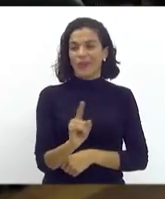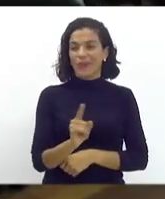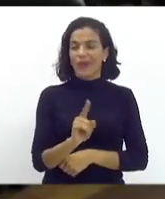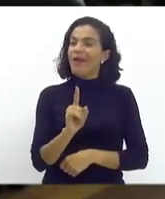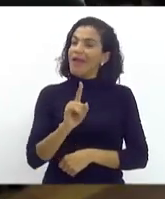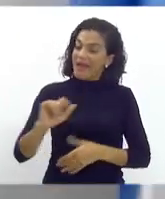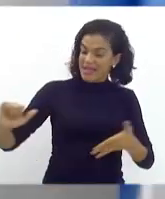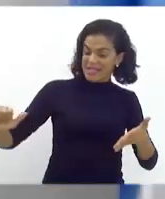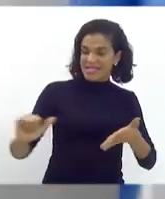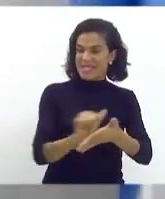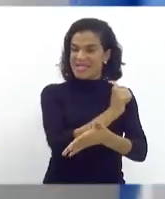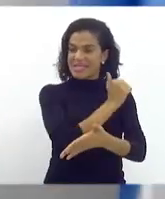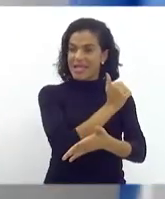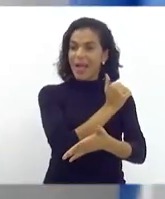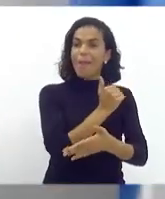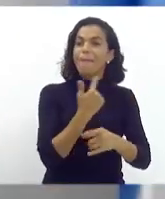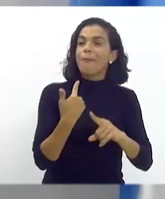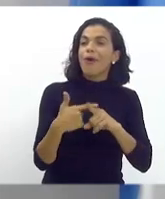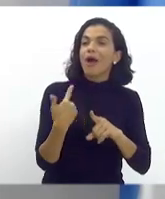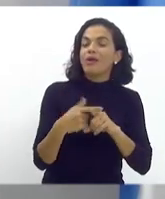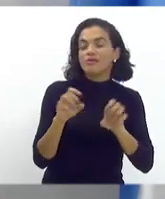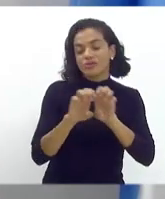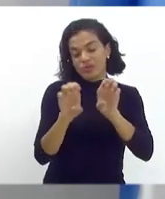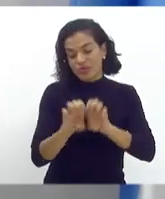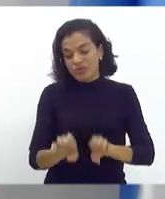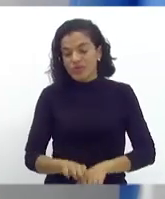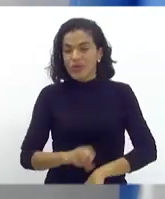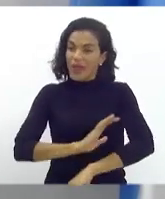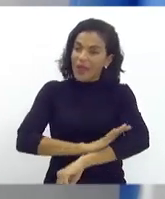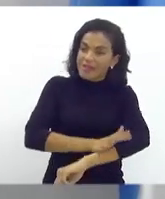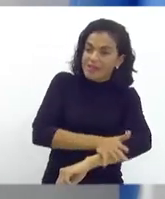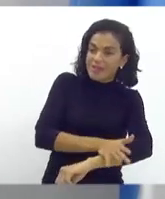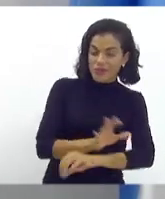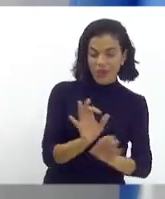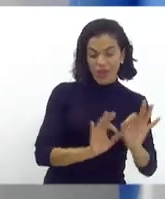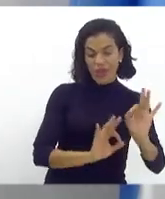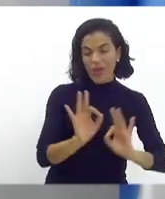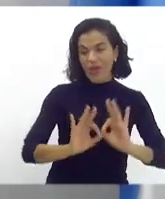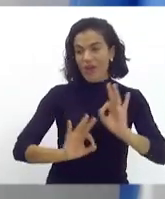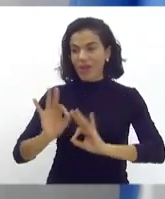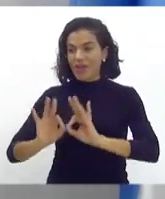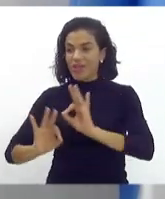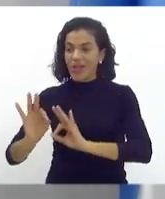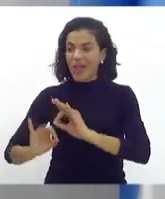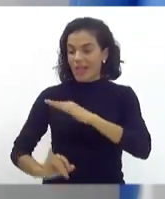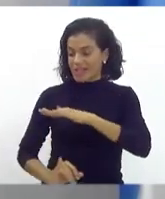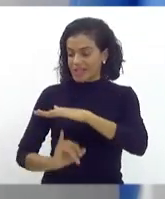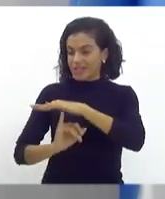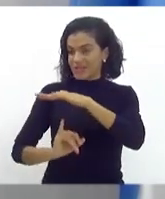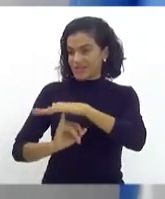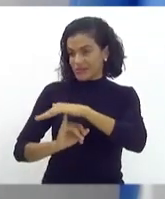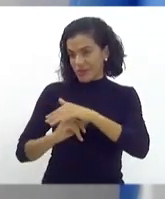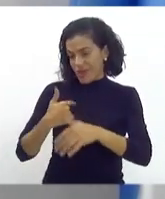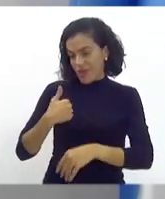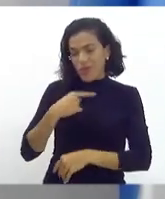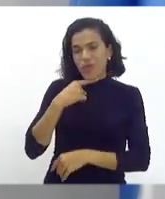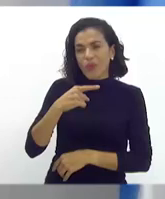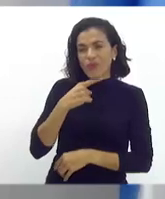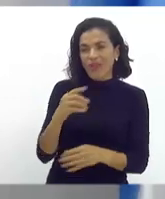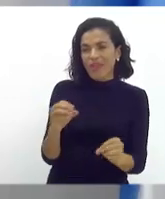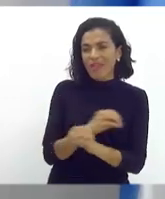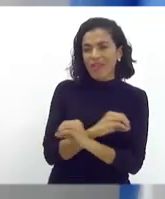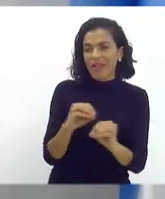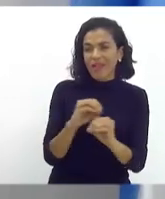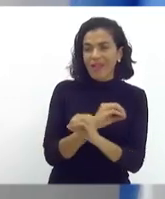se dá numa estrutura de racismo que organizou essas instituições e eu não tenho dúvida